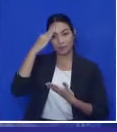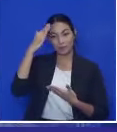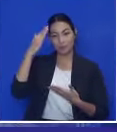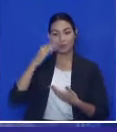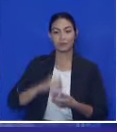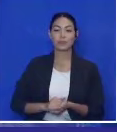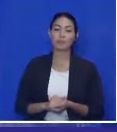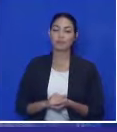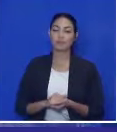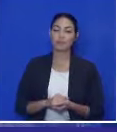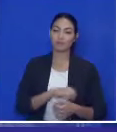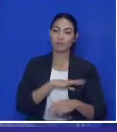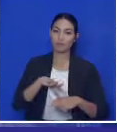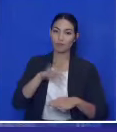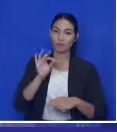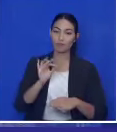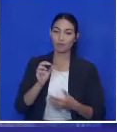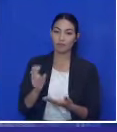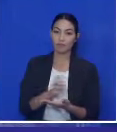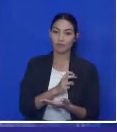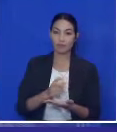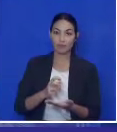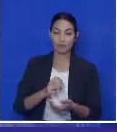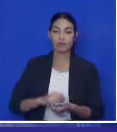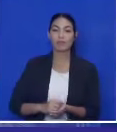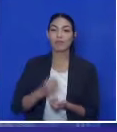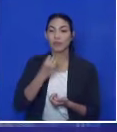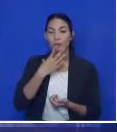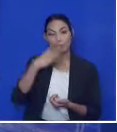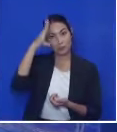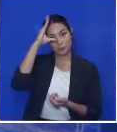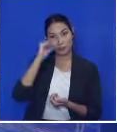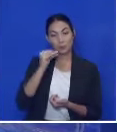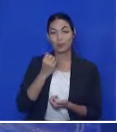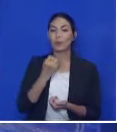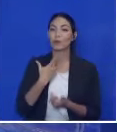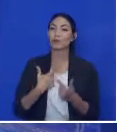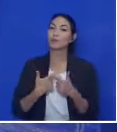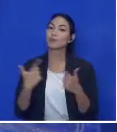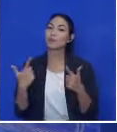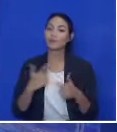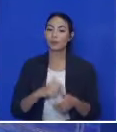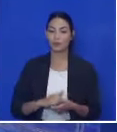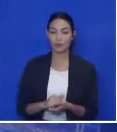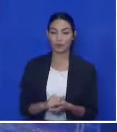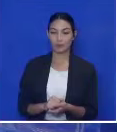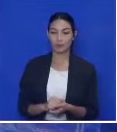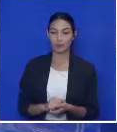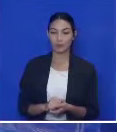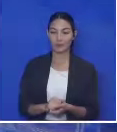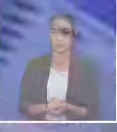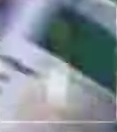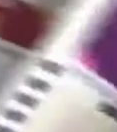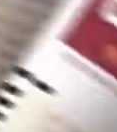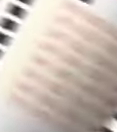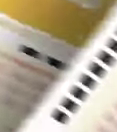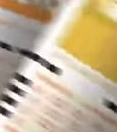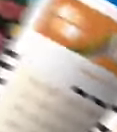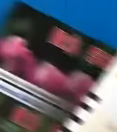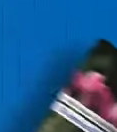Muito bem, esse foi o sorteio da Quina. Eu vou ficando por aqui. Uma boa noite e boa sorte.